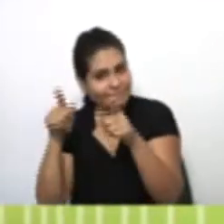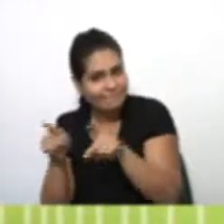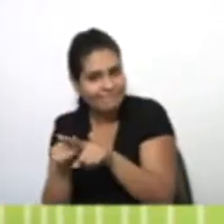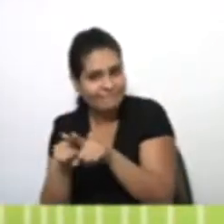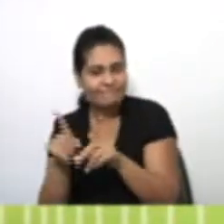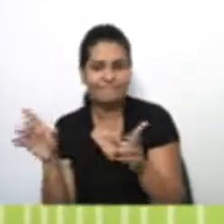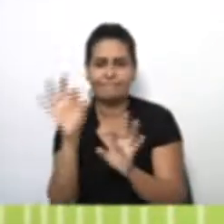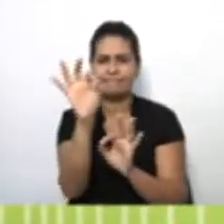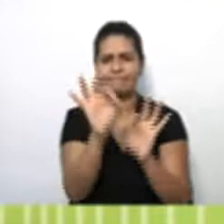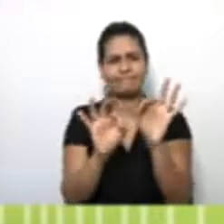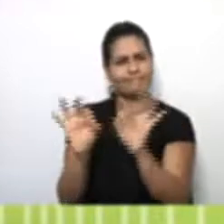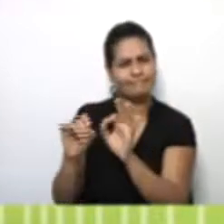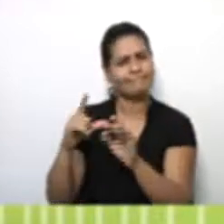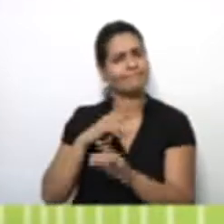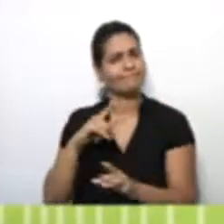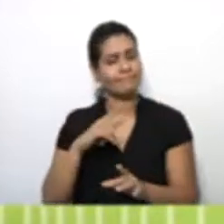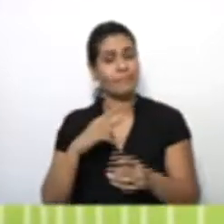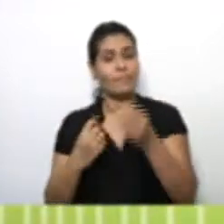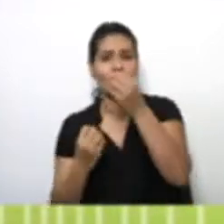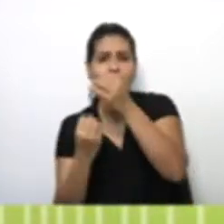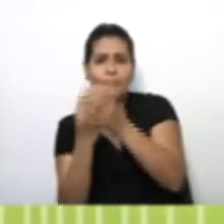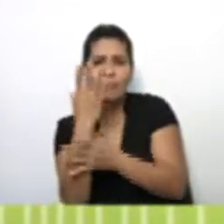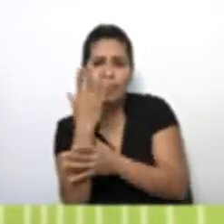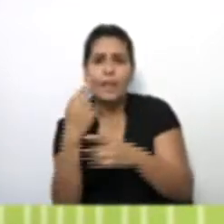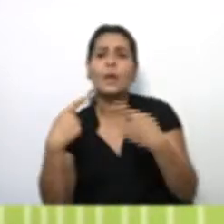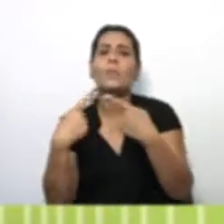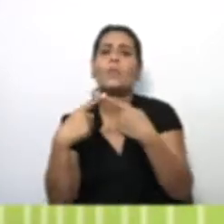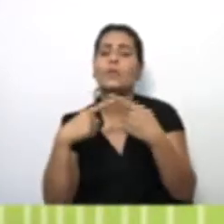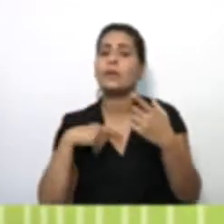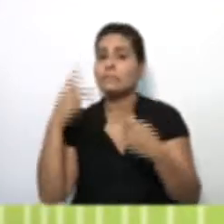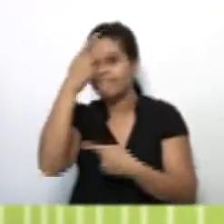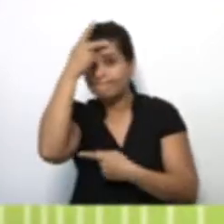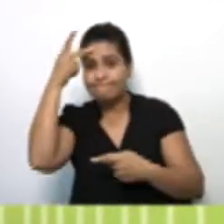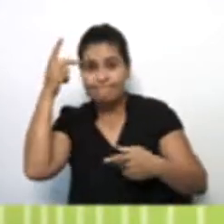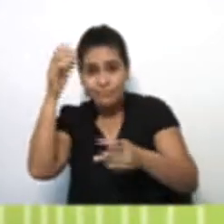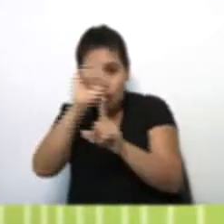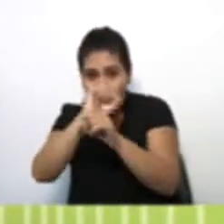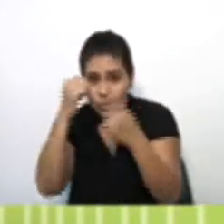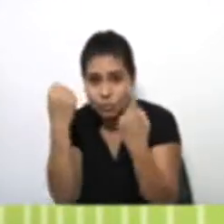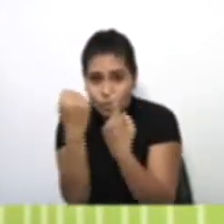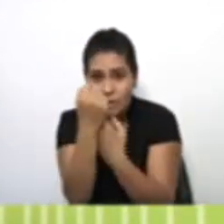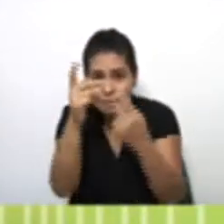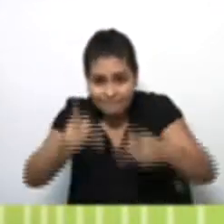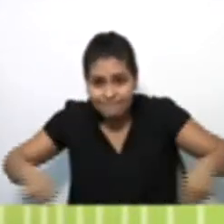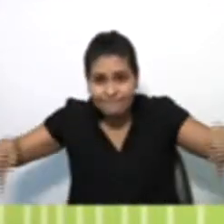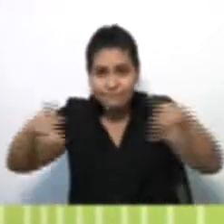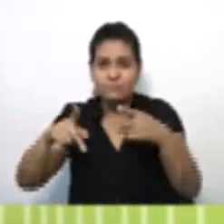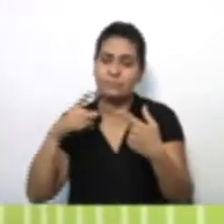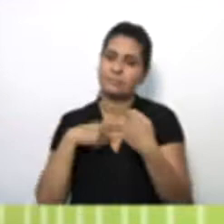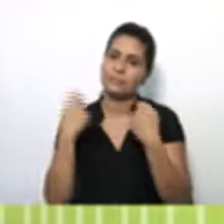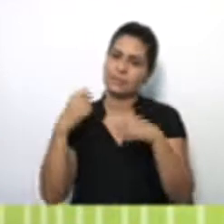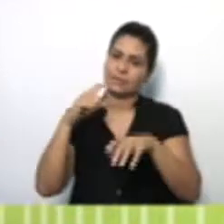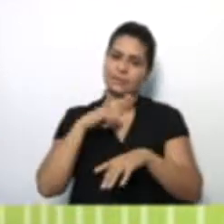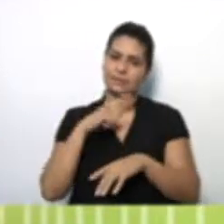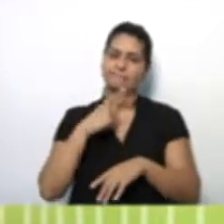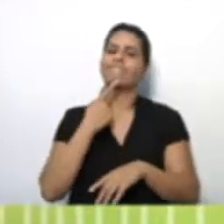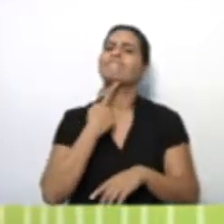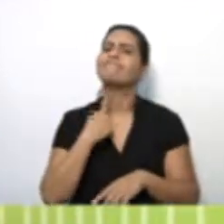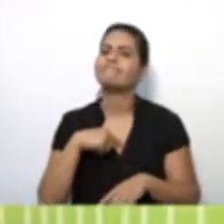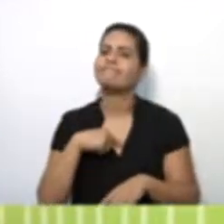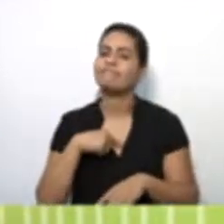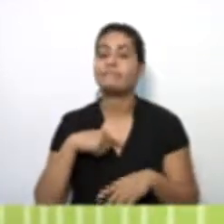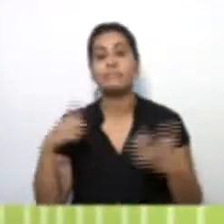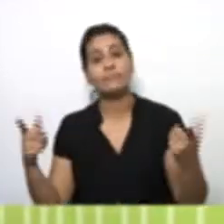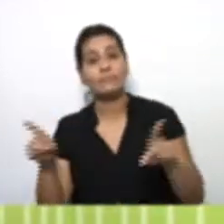as organizações, elas só existem porque nós como pessoas, nós como consumidores, temos necessidades. E